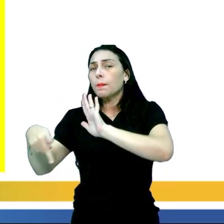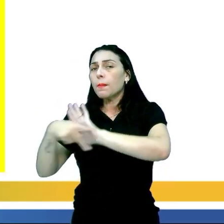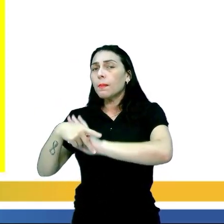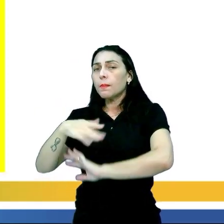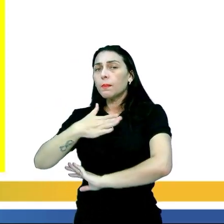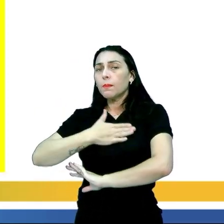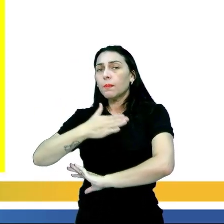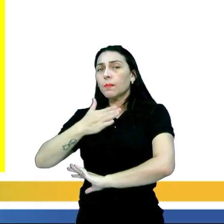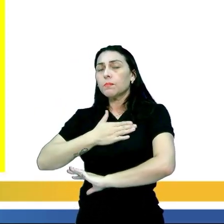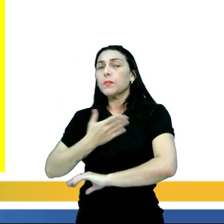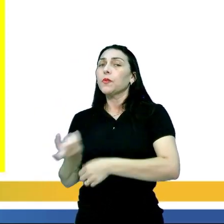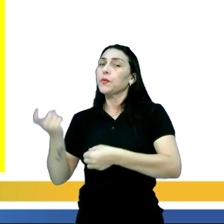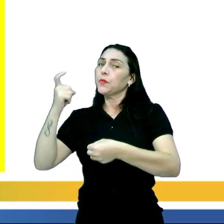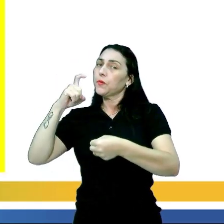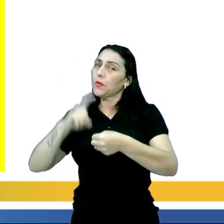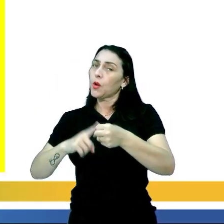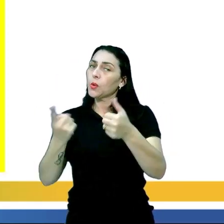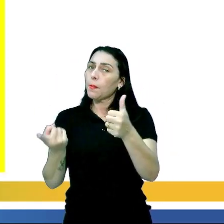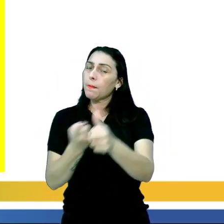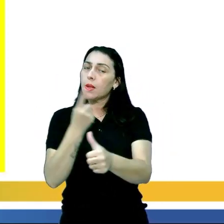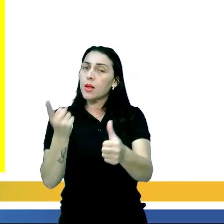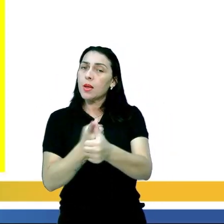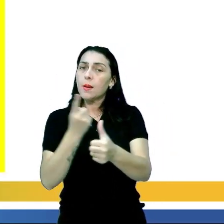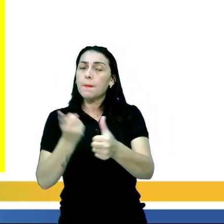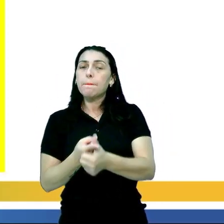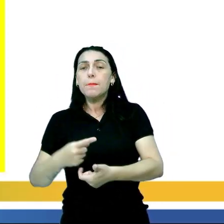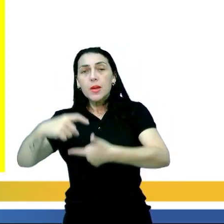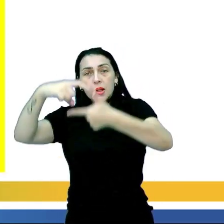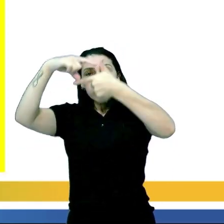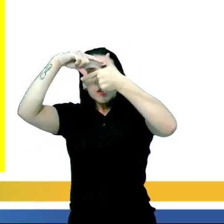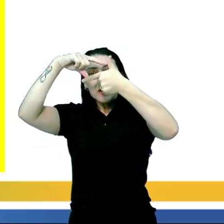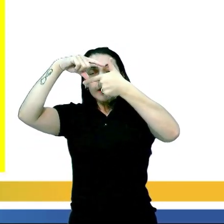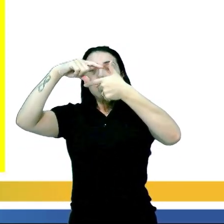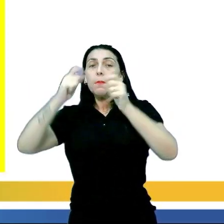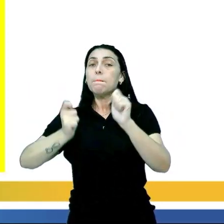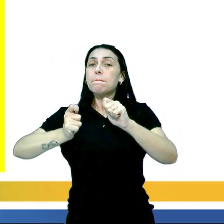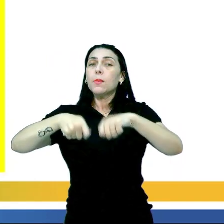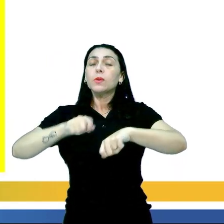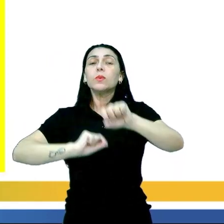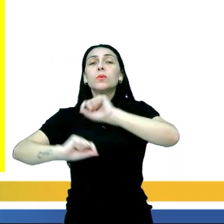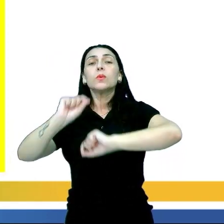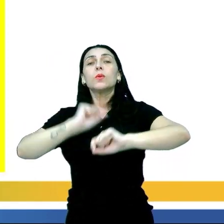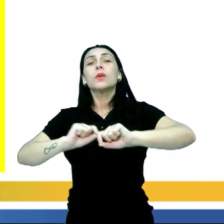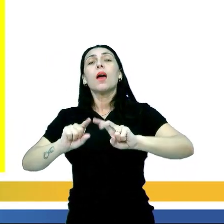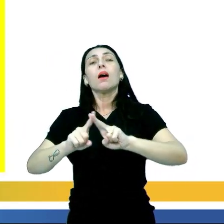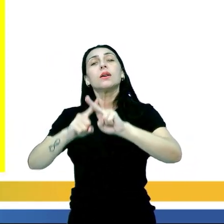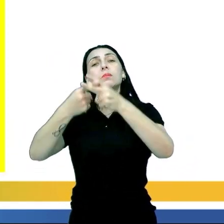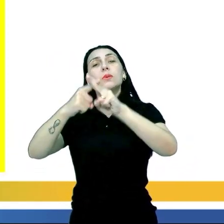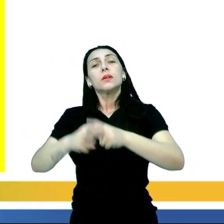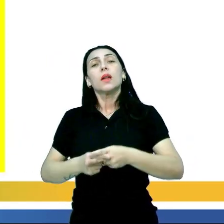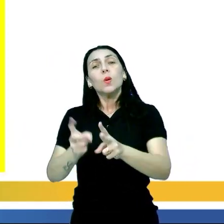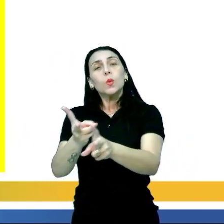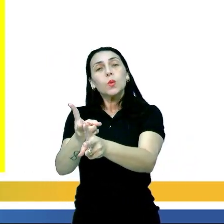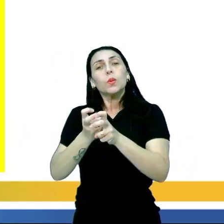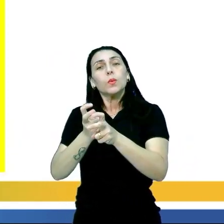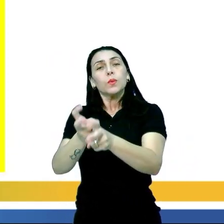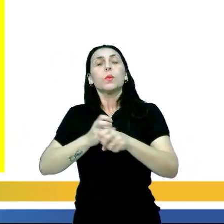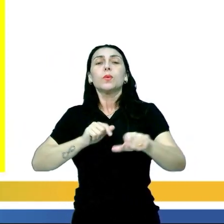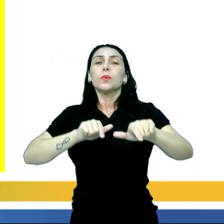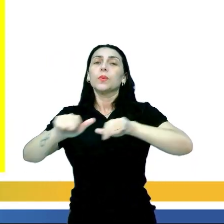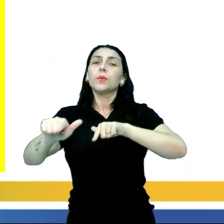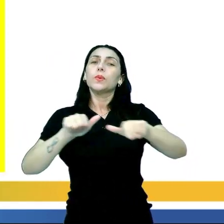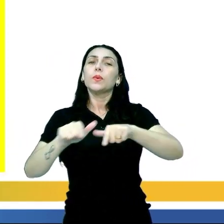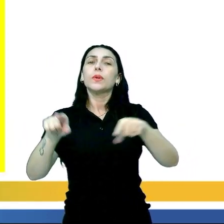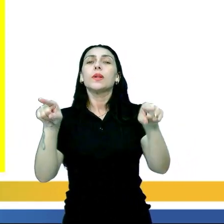pertence. Aí volta de novo aquele primeiro tipo de alienação, possibilitando a manutenção da exploração do trabalho.